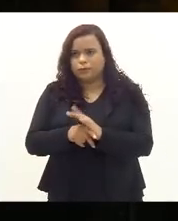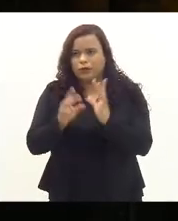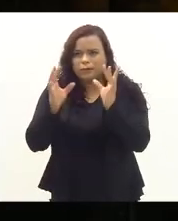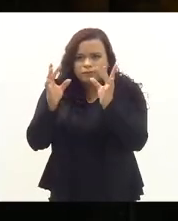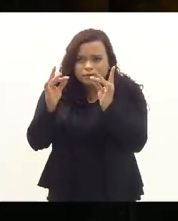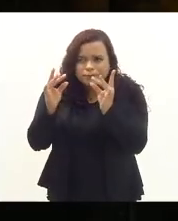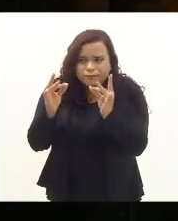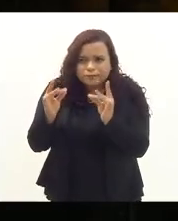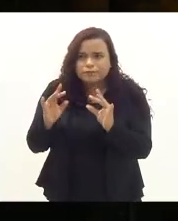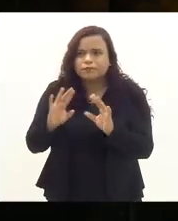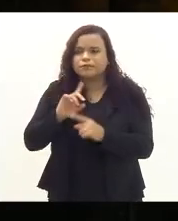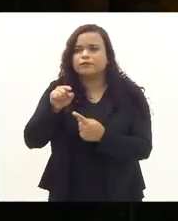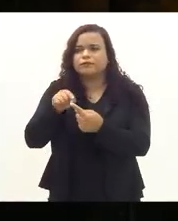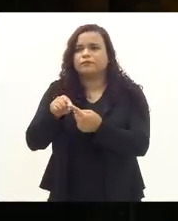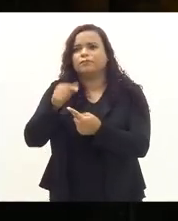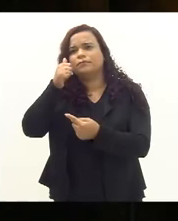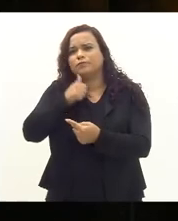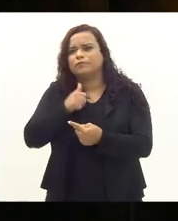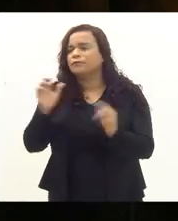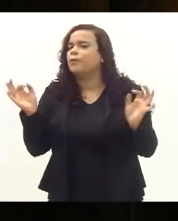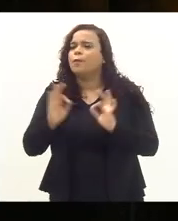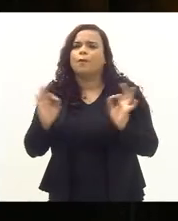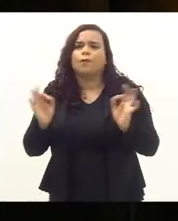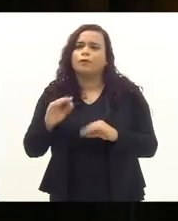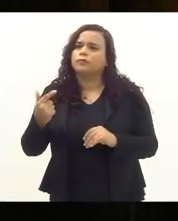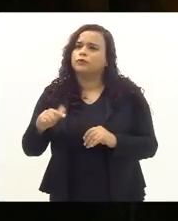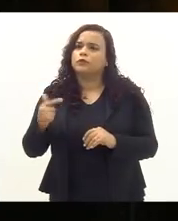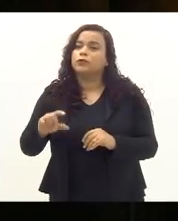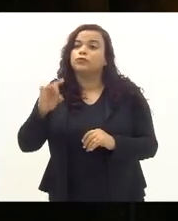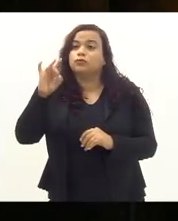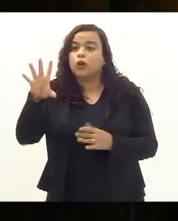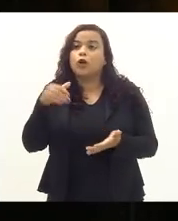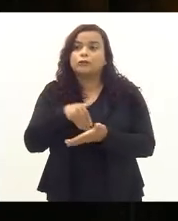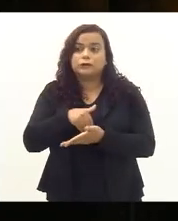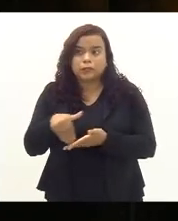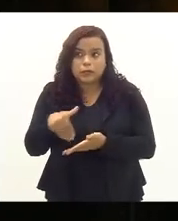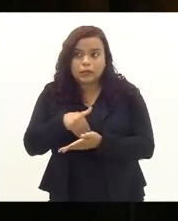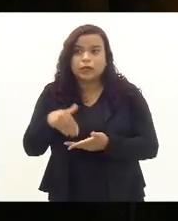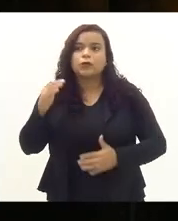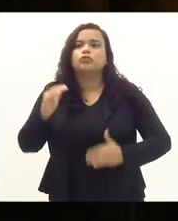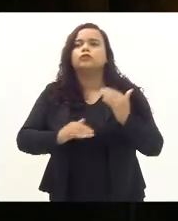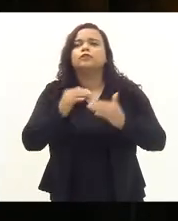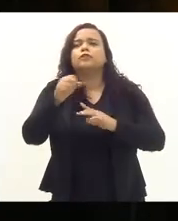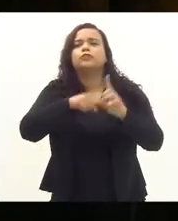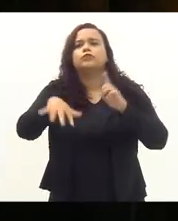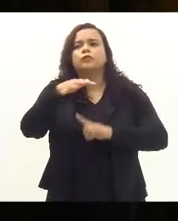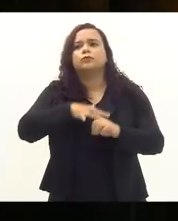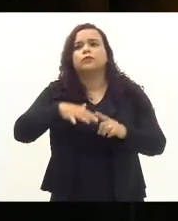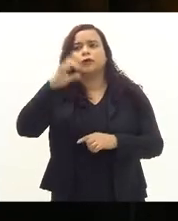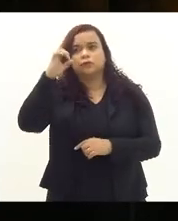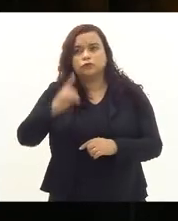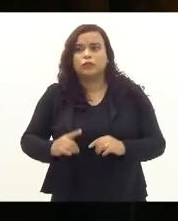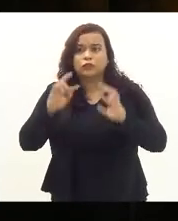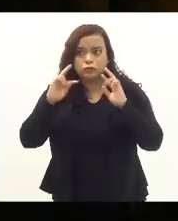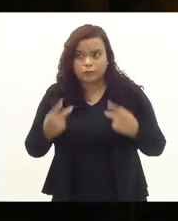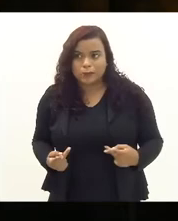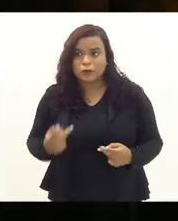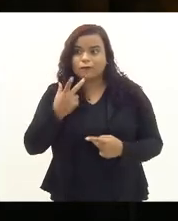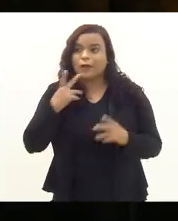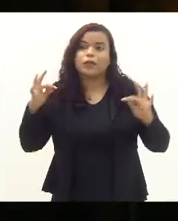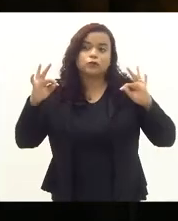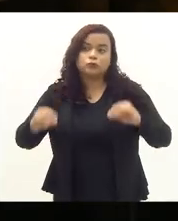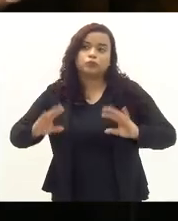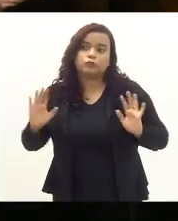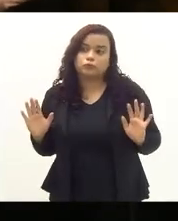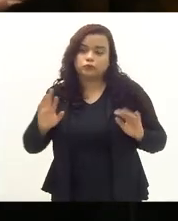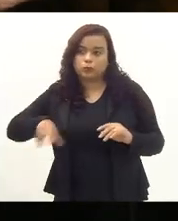especificidade de falar sobre mulheres a não ser a secretaria de Desenvolvimento Social e direitos humanos que já fala de tudo